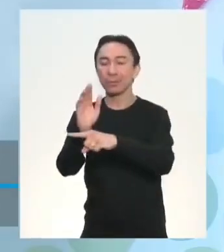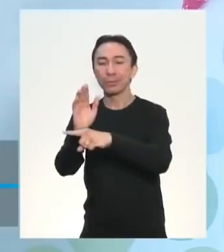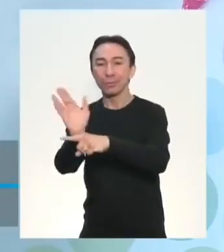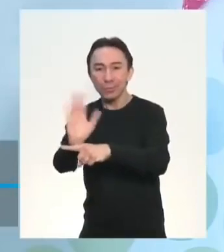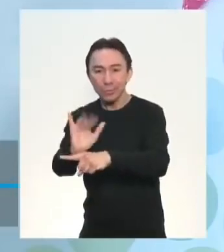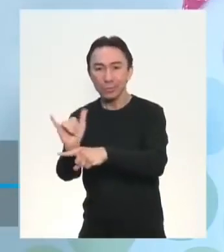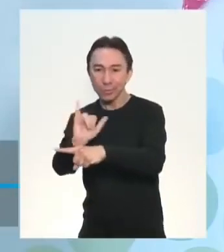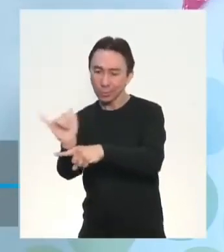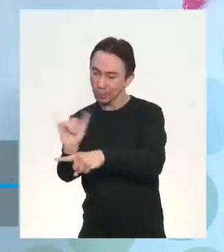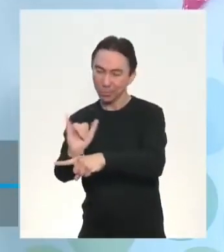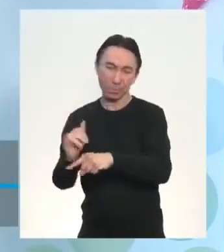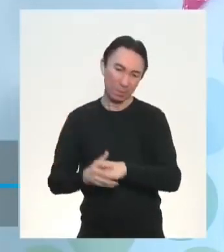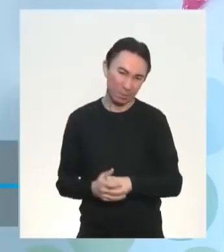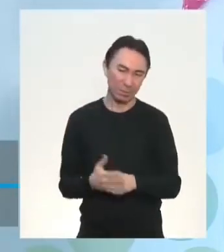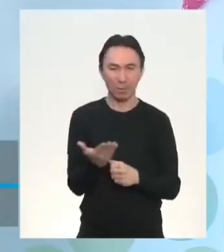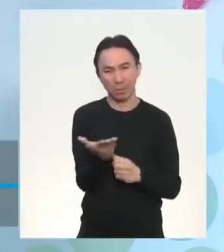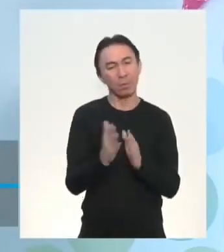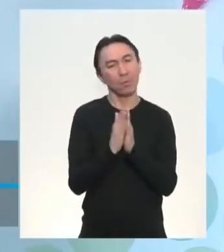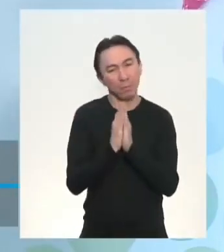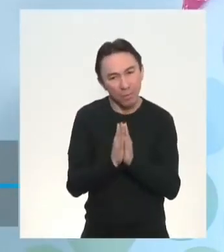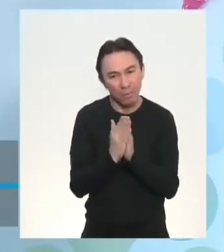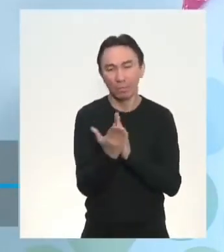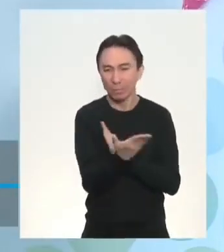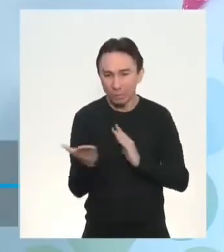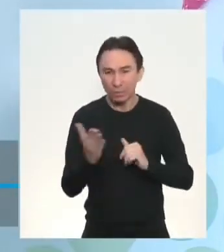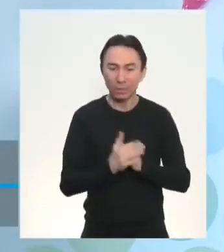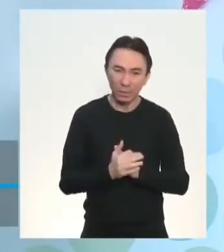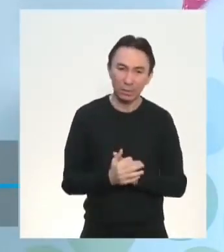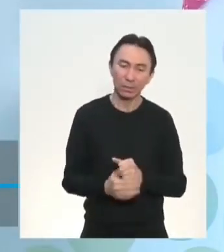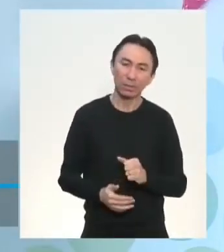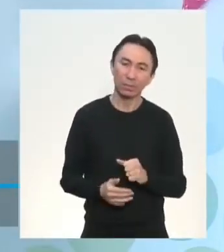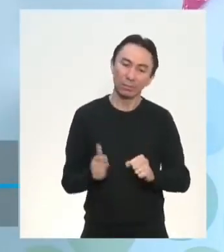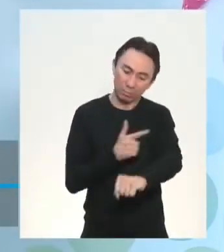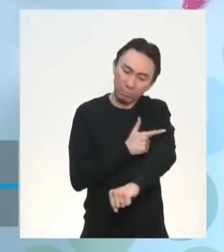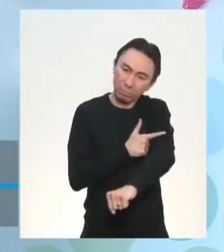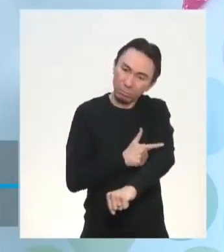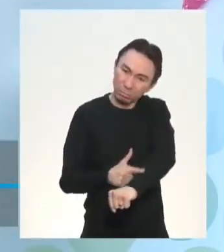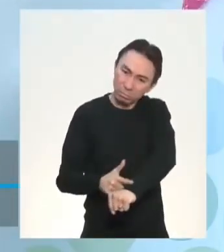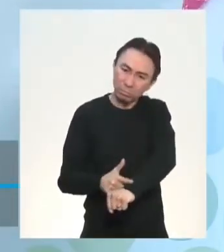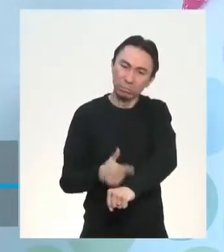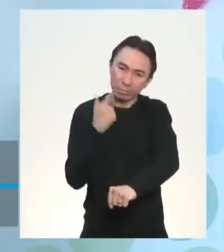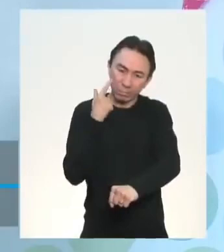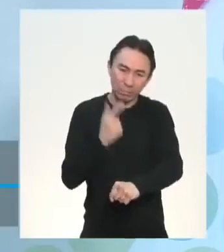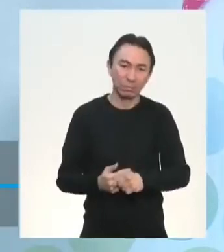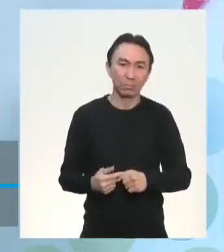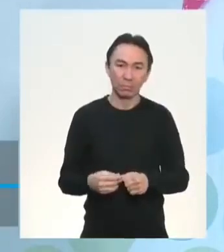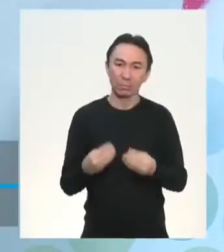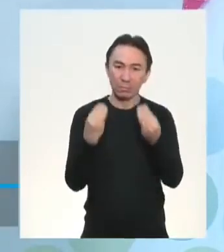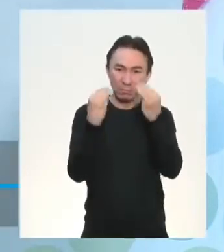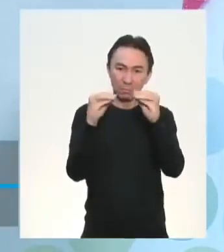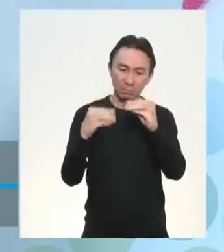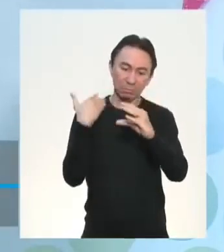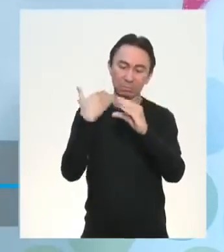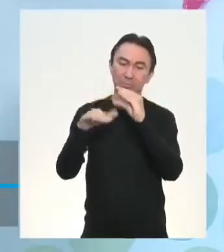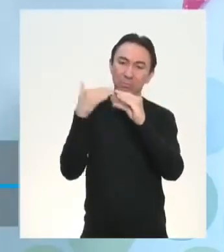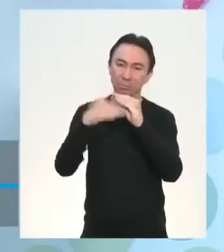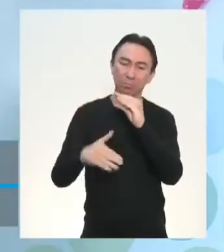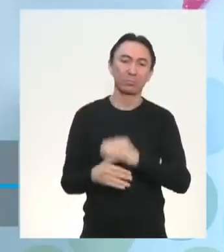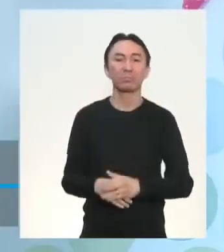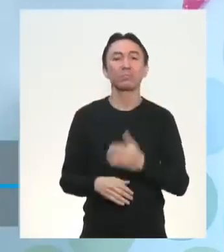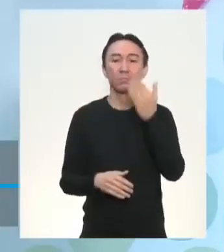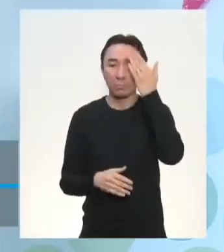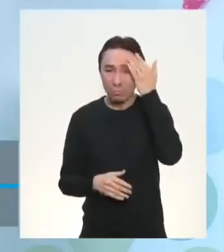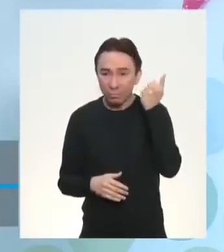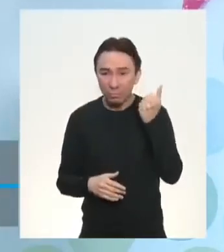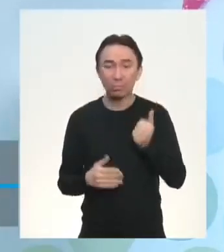tivessem um pouquinho mais de carinho, um pouquinho mais de cuidado com o que vocês colocam aí. Compreendo, sim, que para muitos alunos,